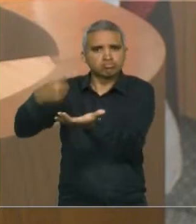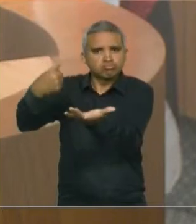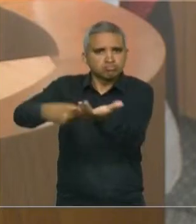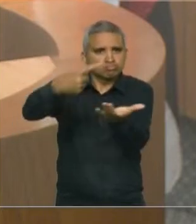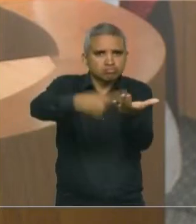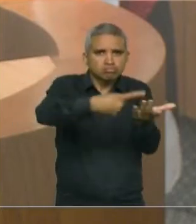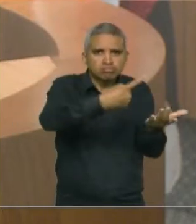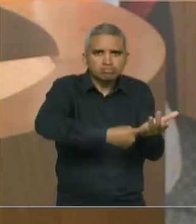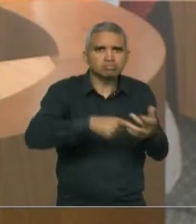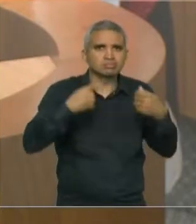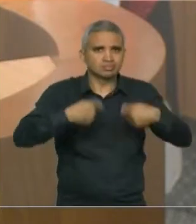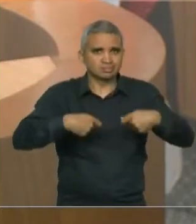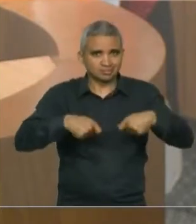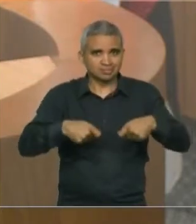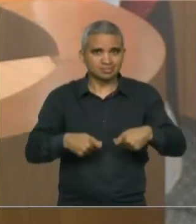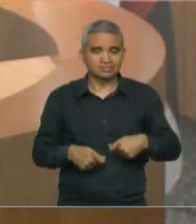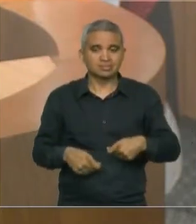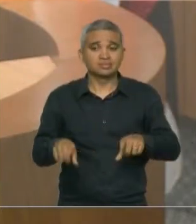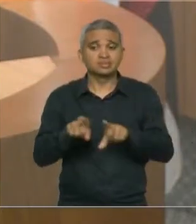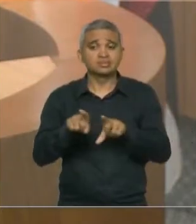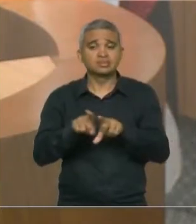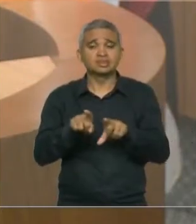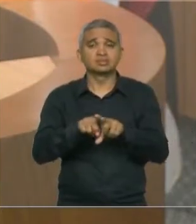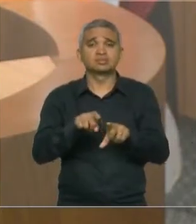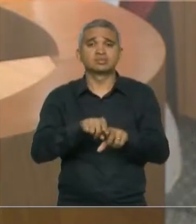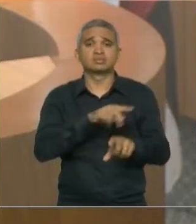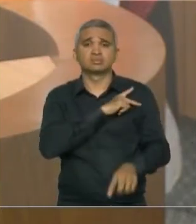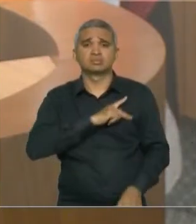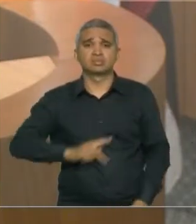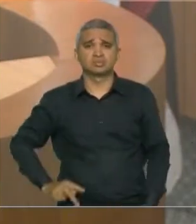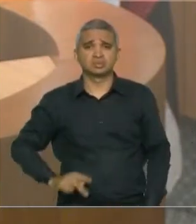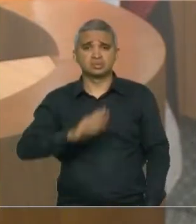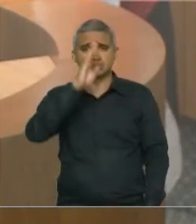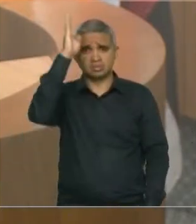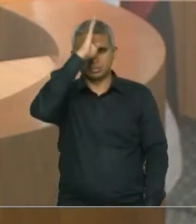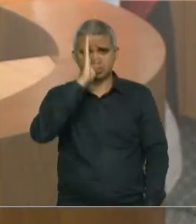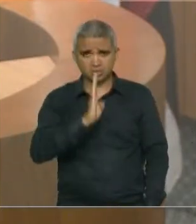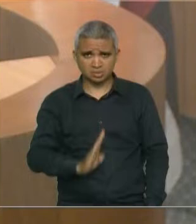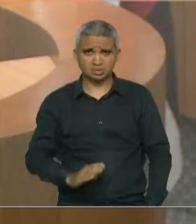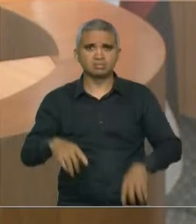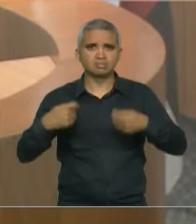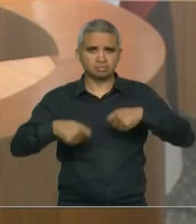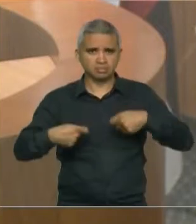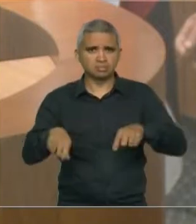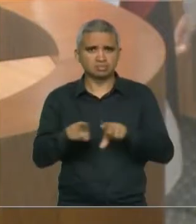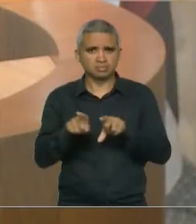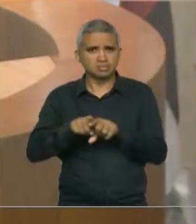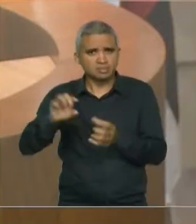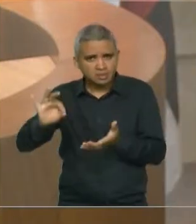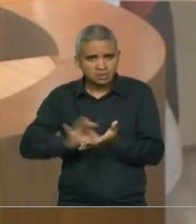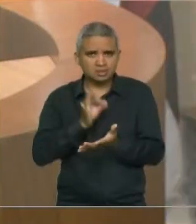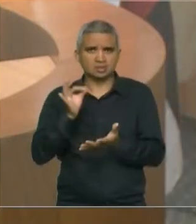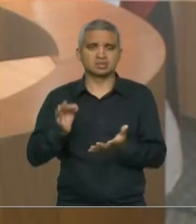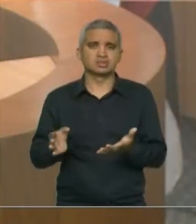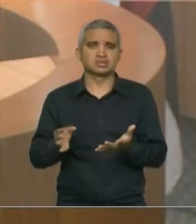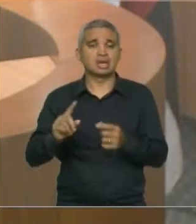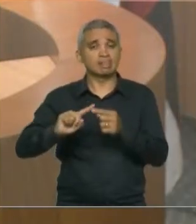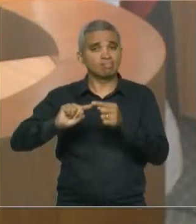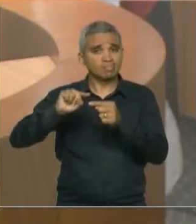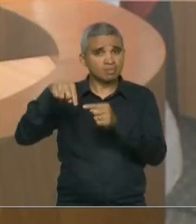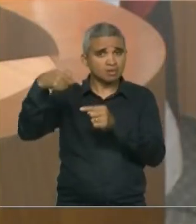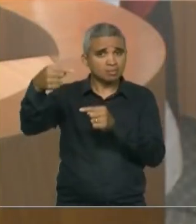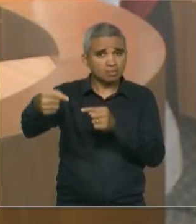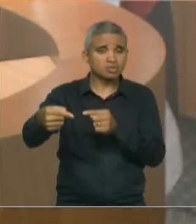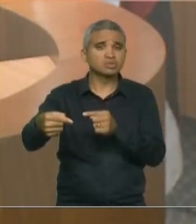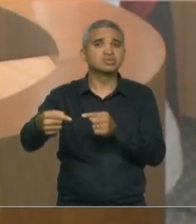houver o governo federal, inclusive o presidente da República, e depois esses protocolos terão que ser homologados, terão que ser passados, transformados em